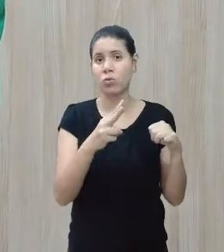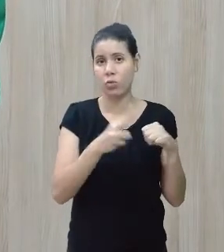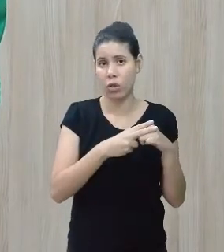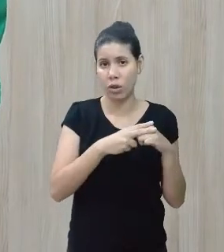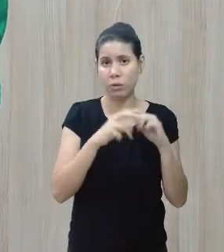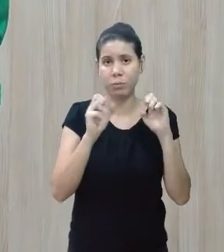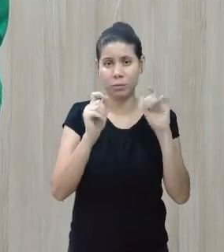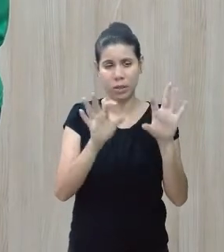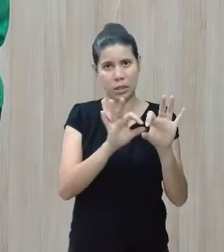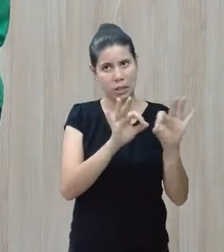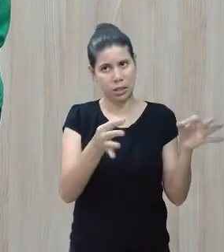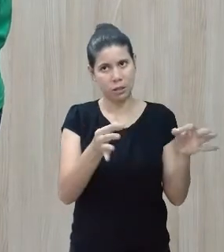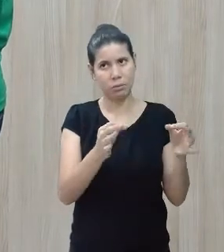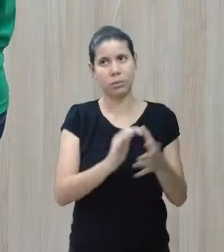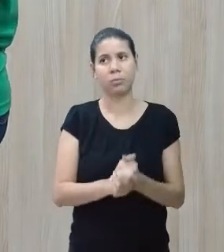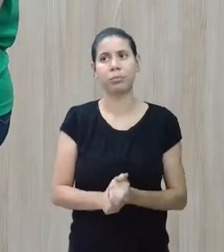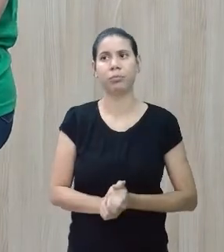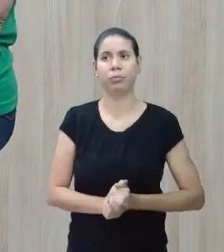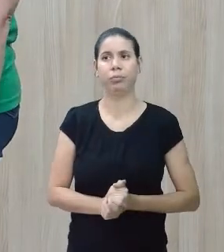é simples.